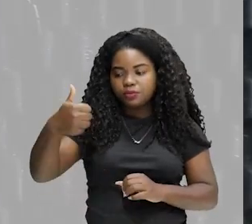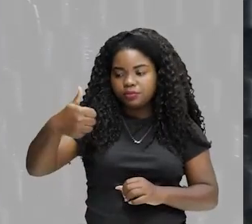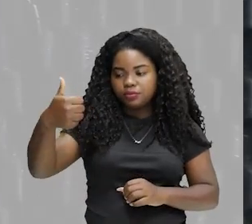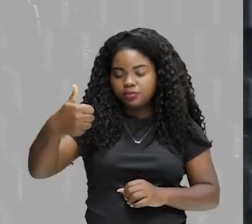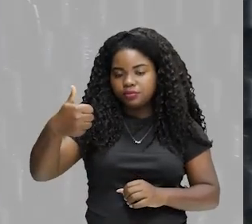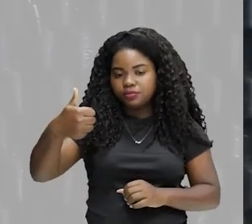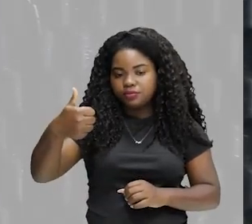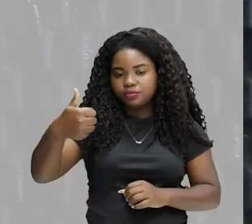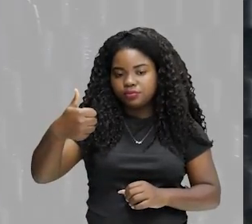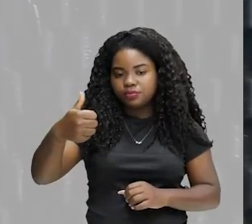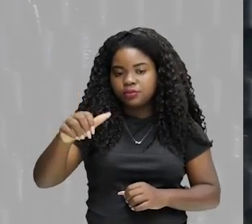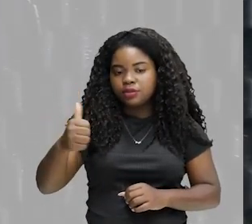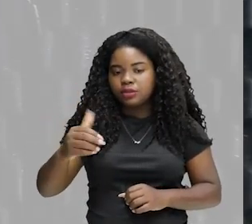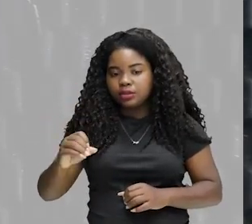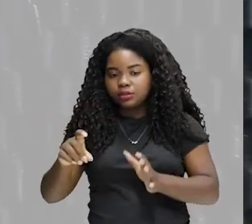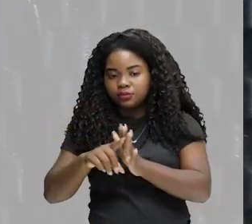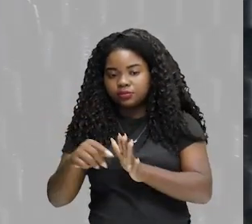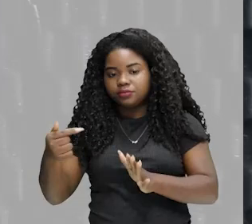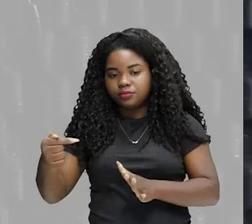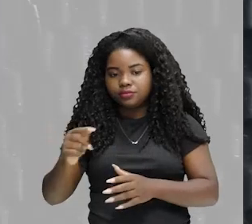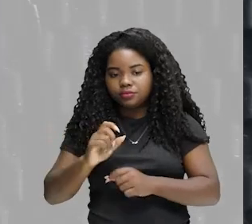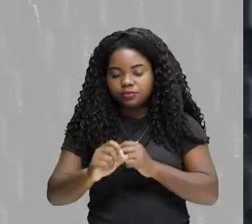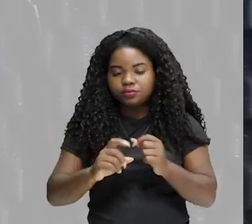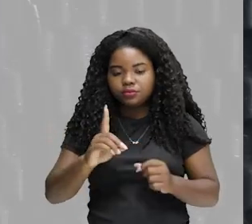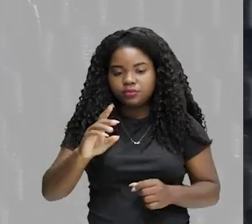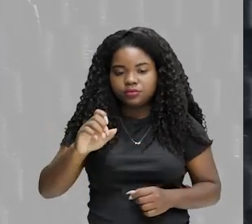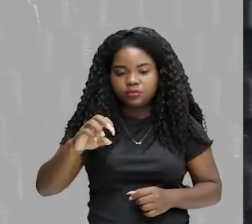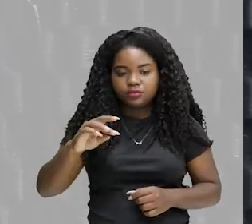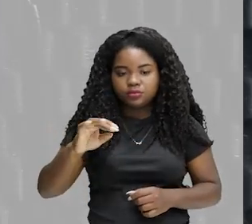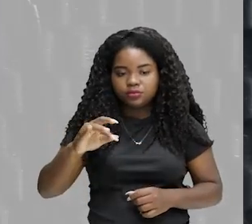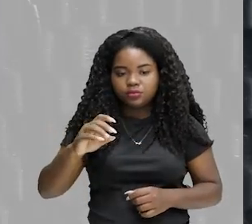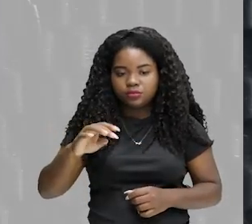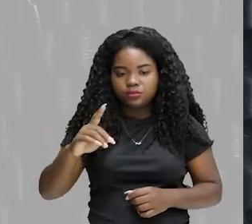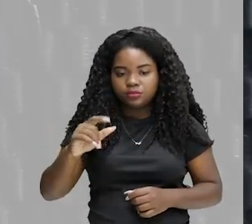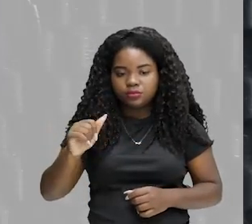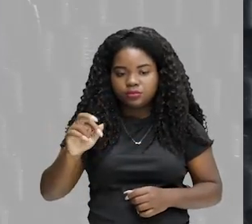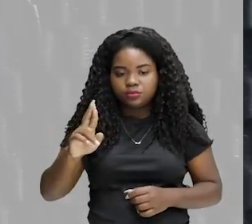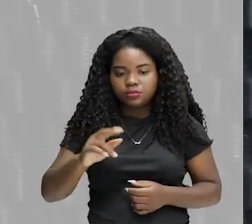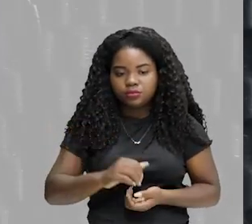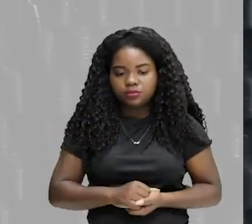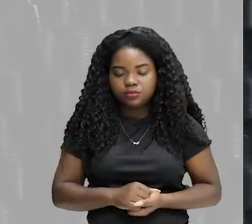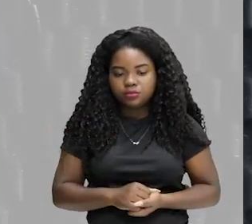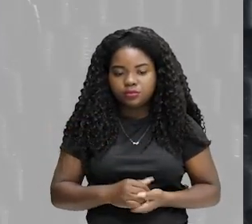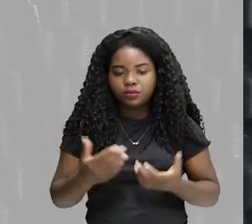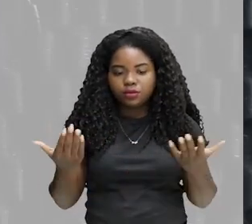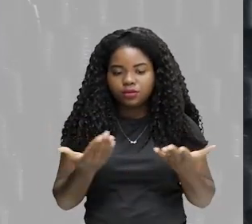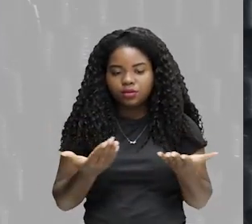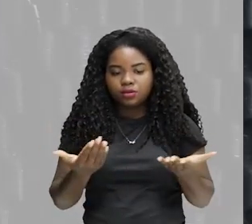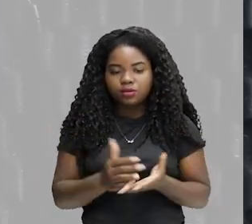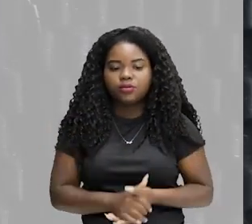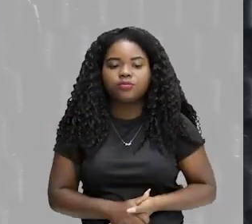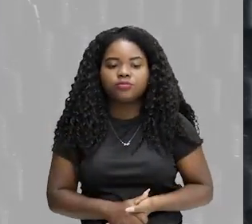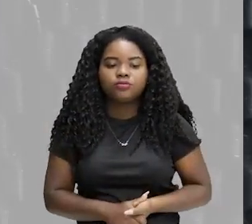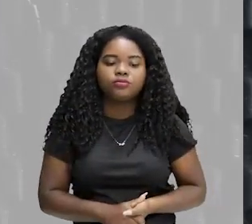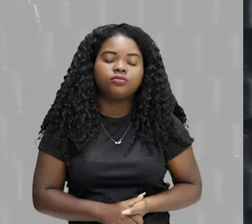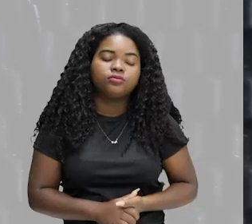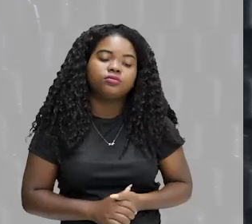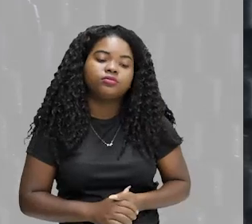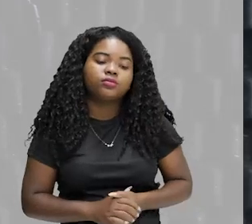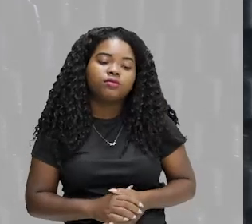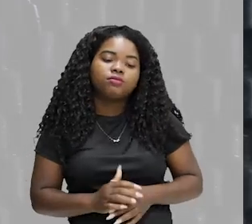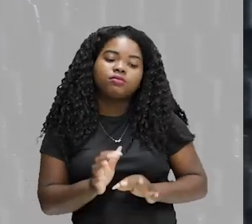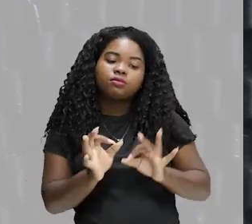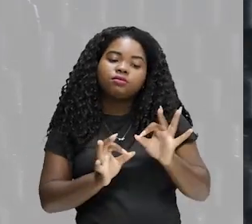no caso 10 elevado a menos 7, passou a ser denominador. E agora? Agora, eu vou